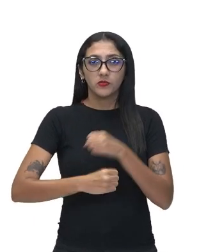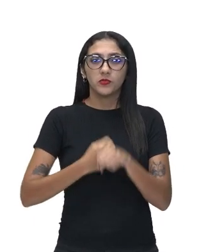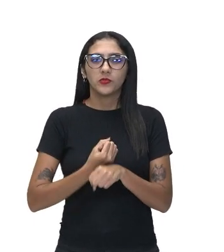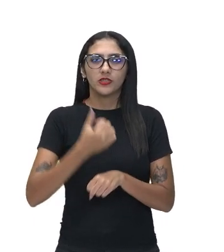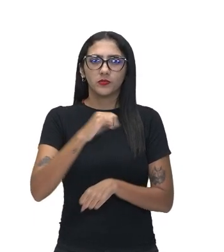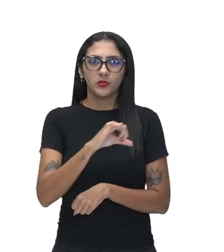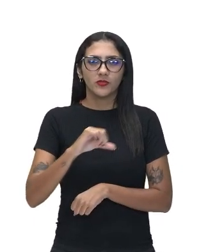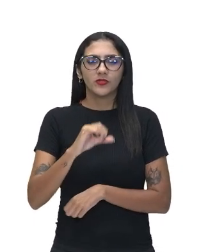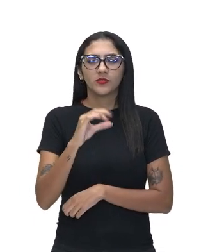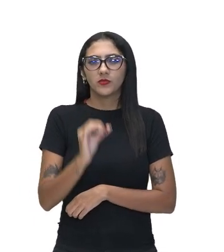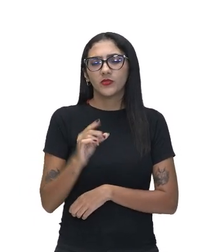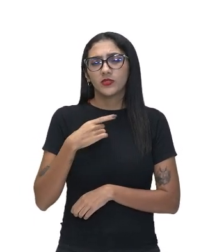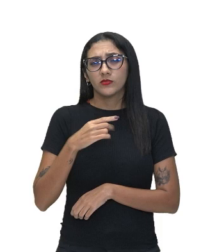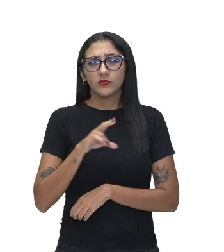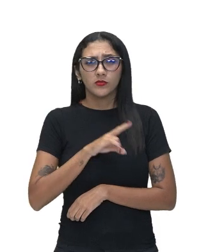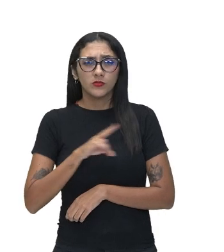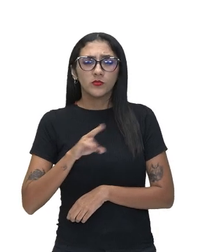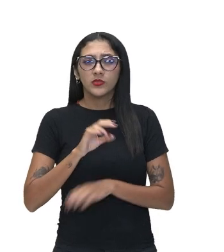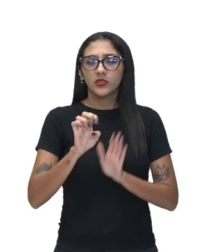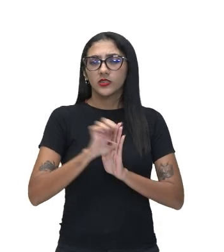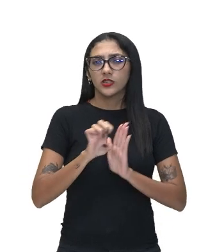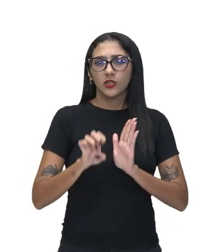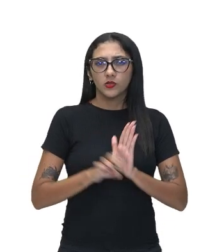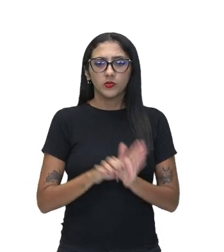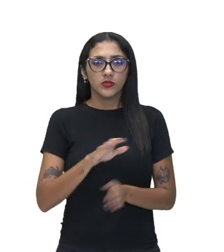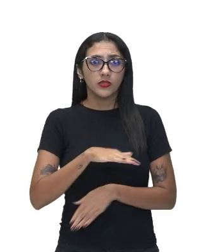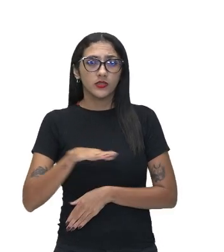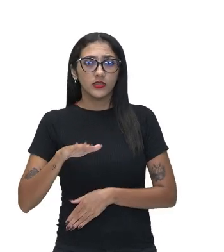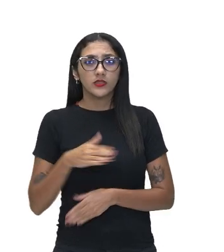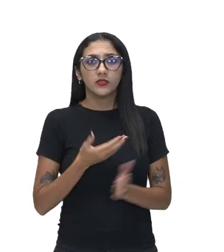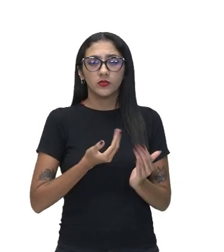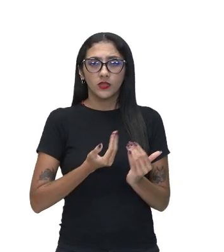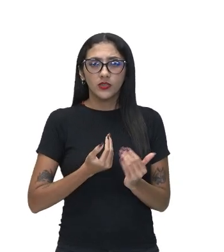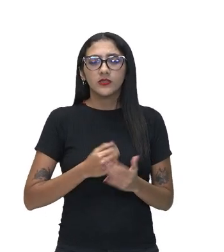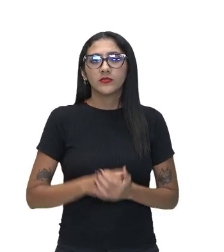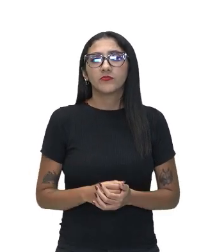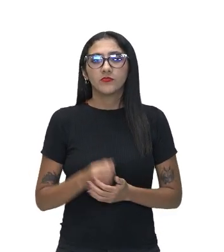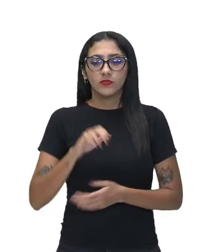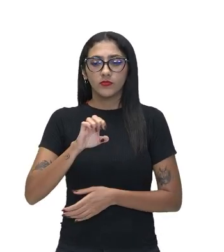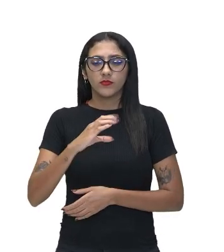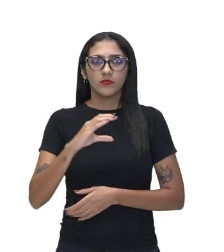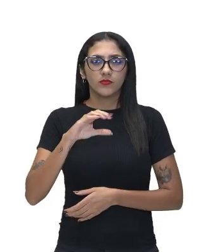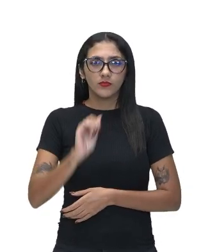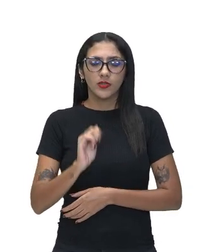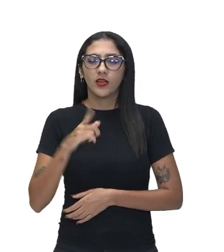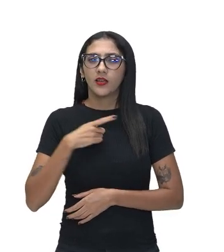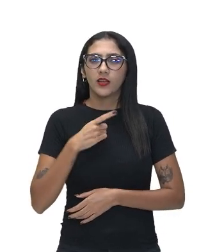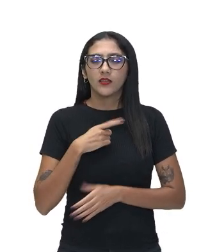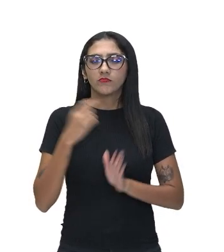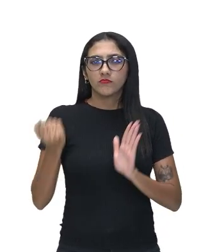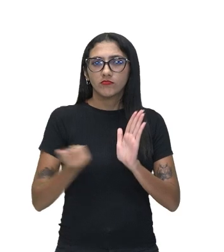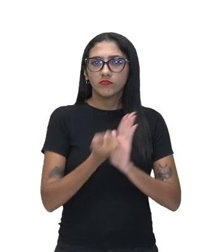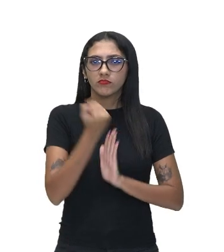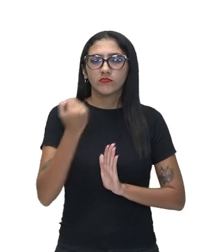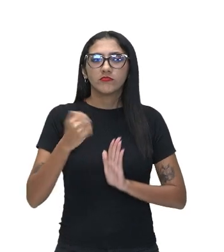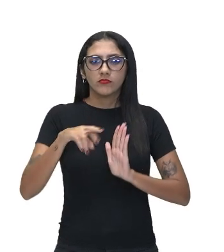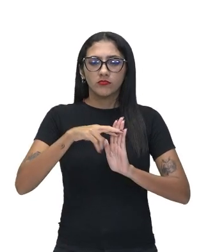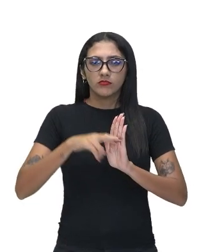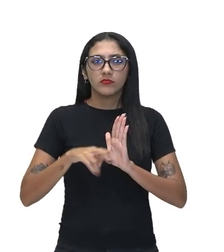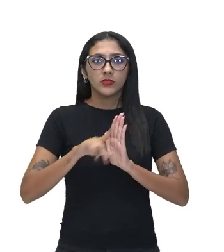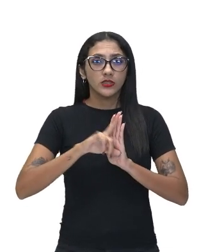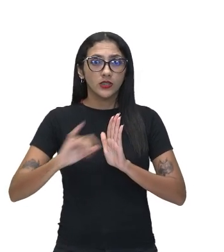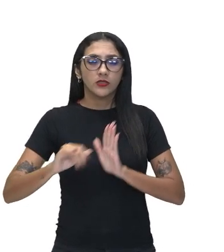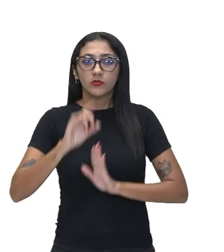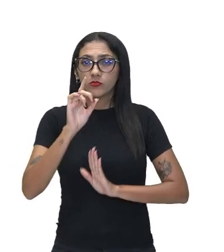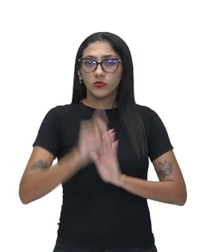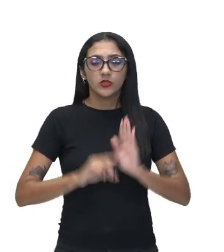8069/1990, conhecida como Estatuto da Criança e do Adolescente, ECA, é o marco legal e regulatório dos direitos humanos de